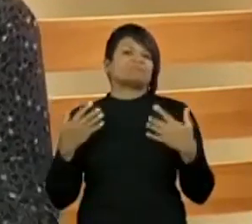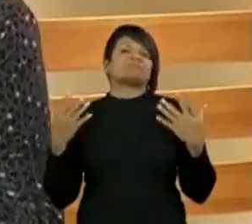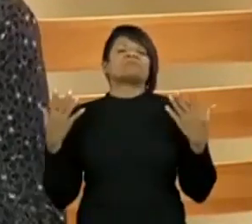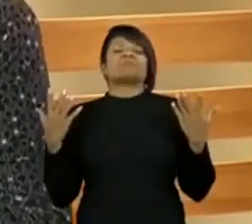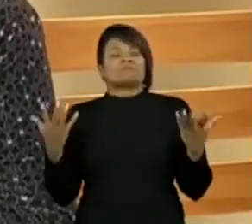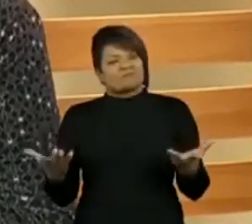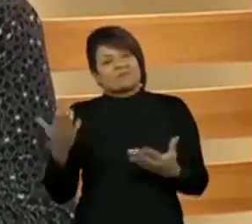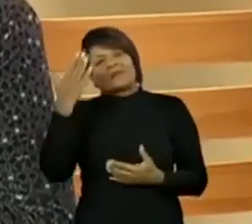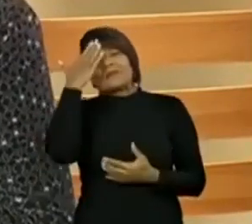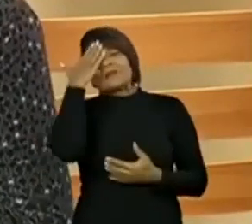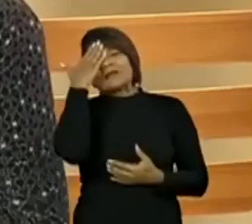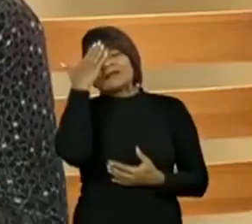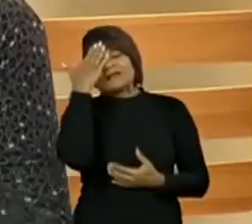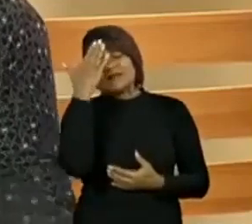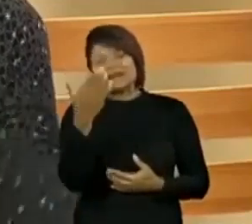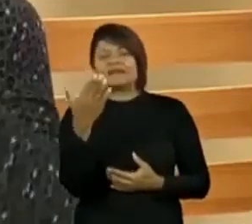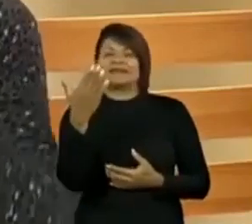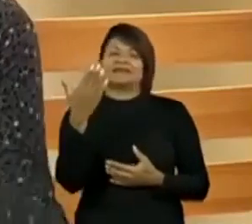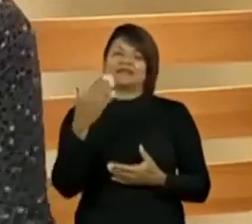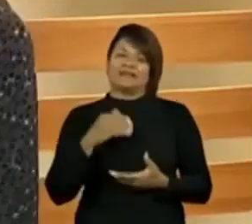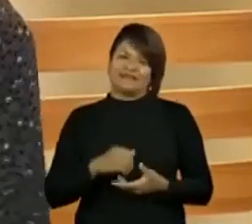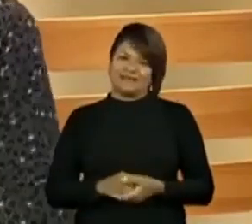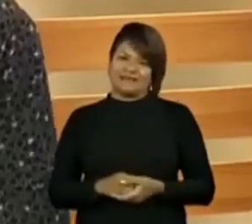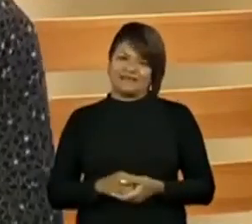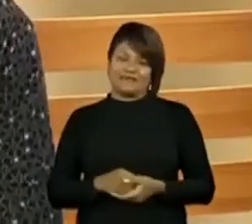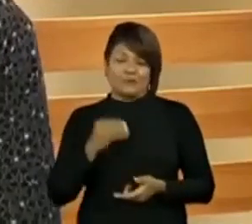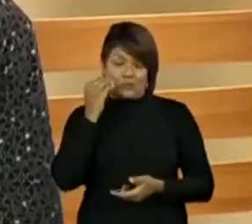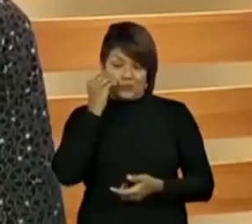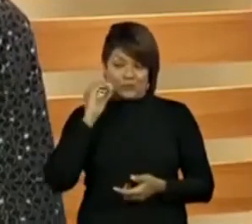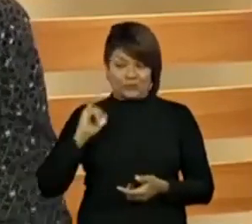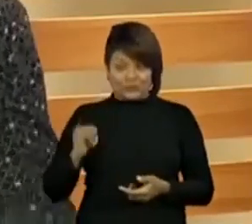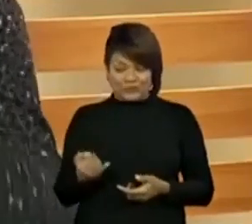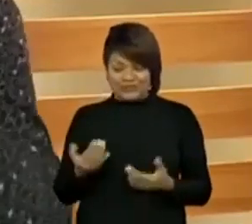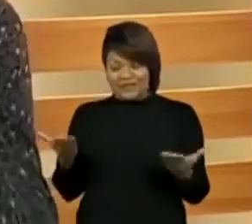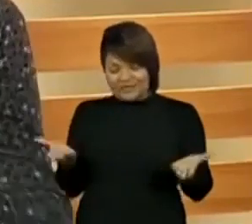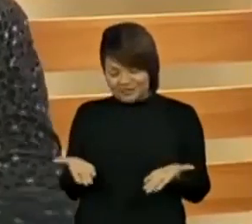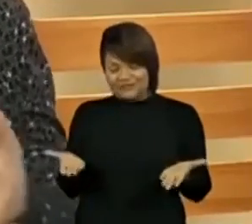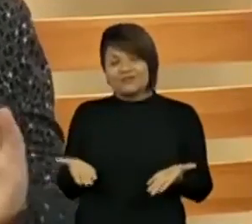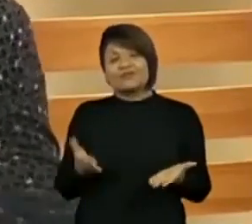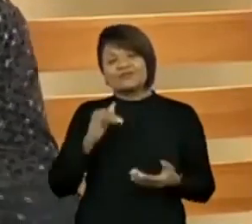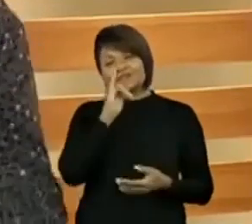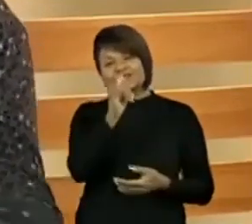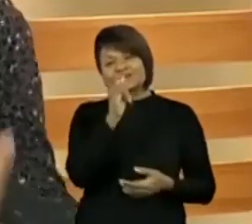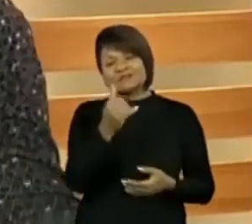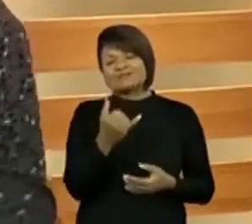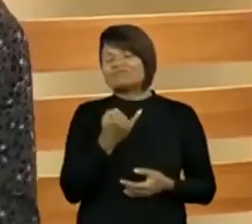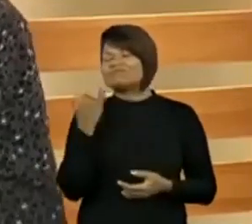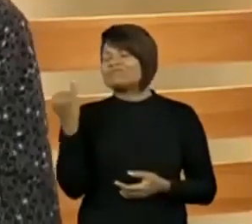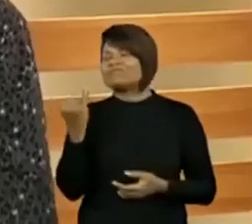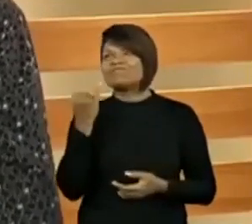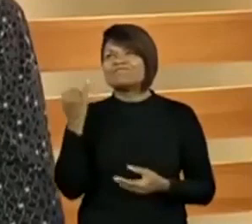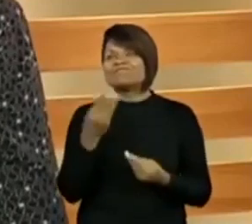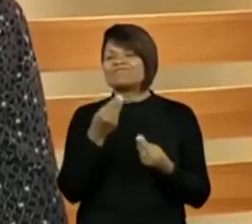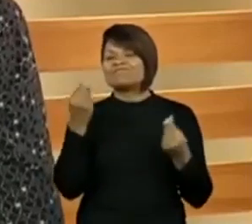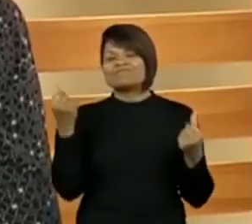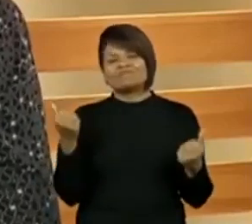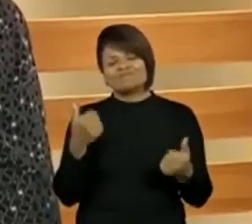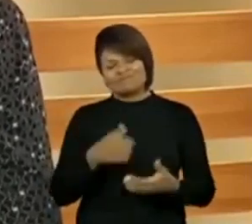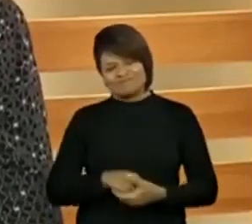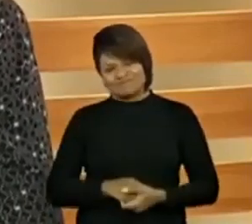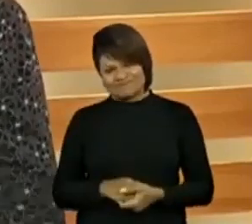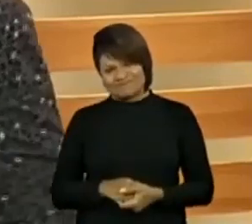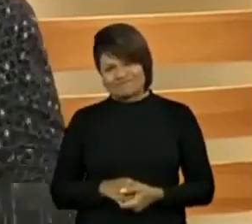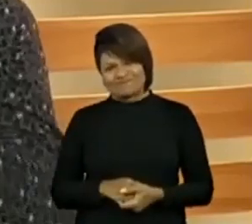Eu agradeço imensamente a oportunidade da palavra tão preciosa a quem conta